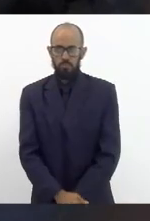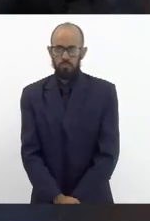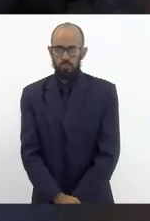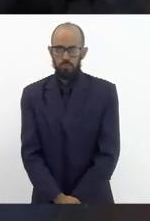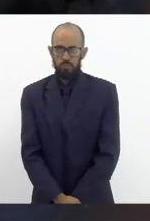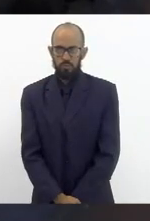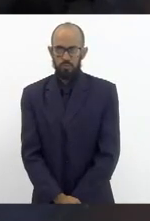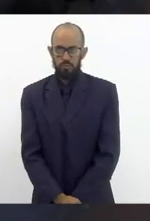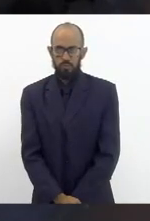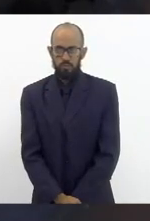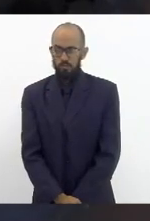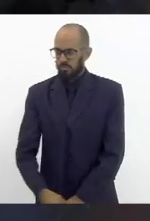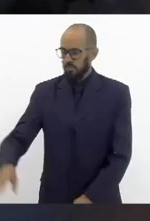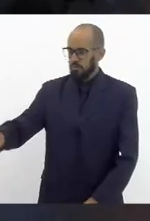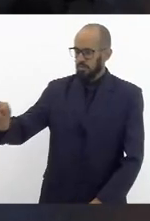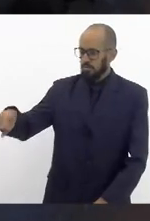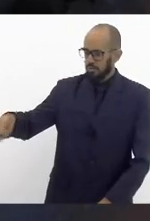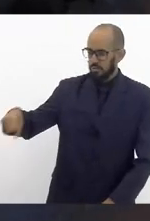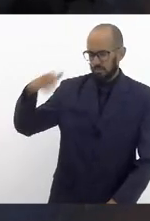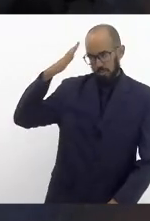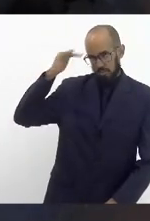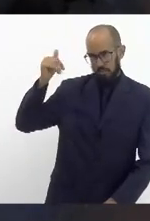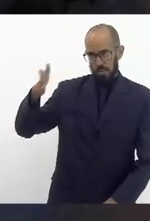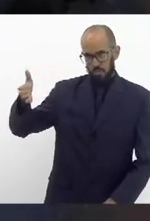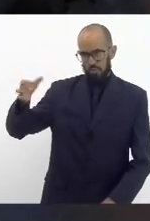Tô sabendo. É só para dar deferência.